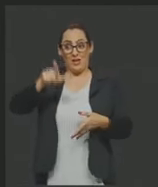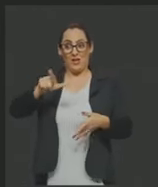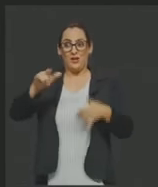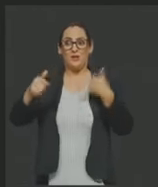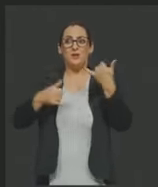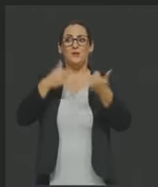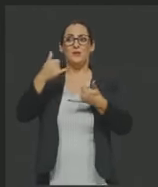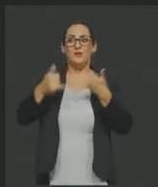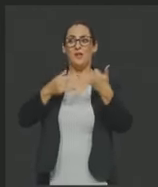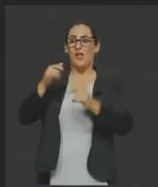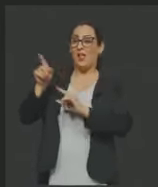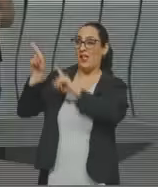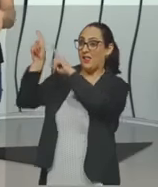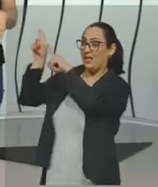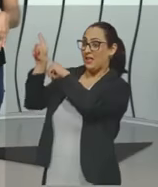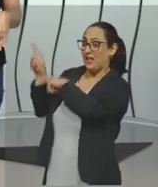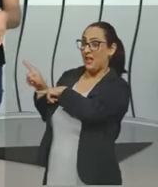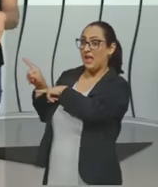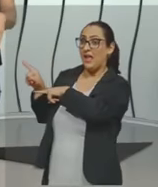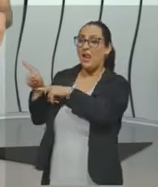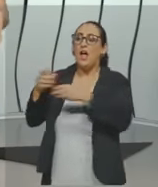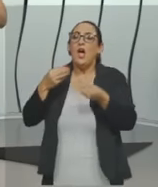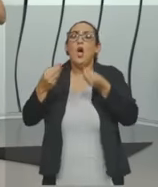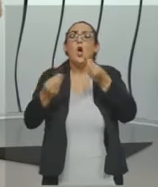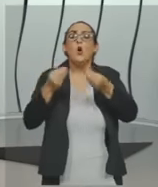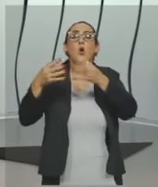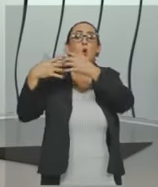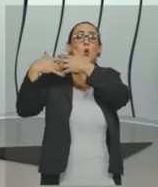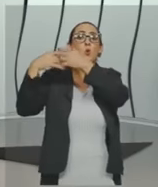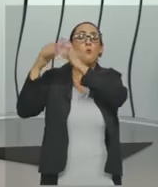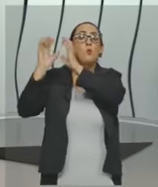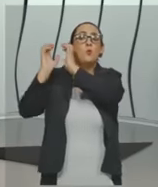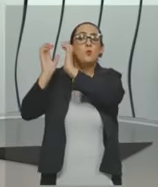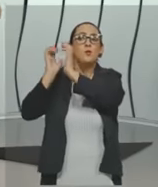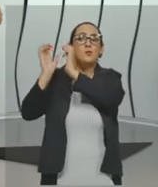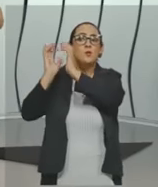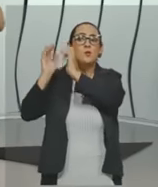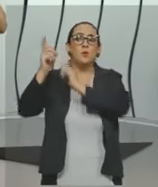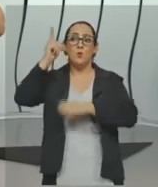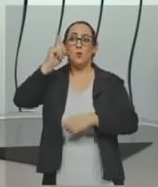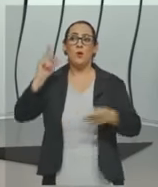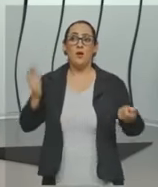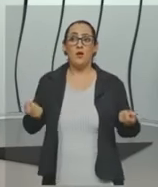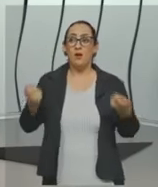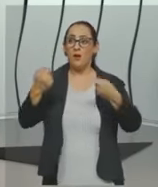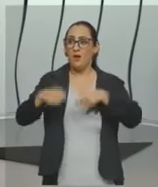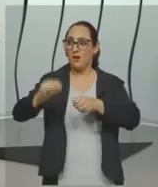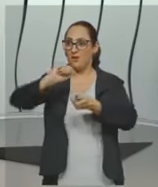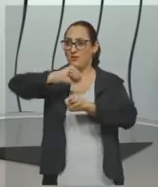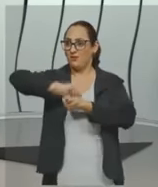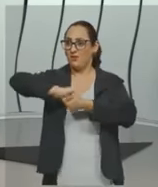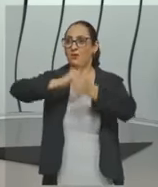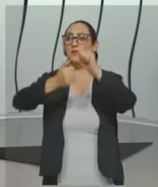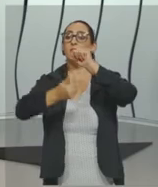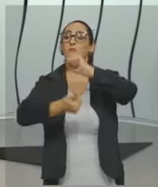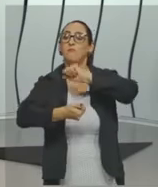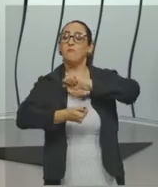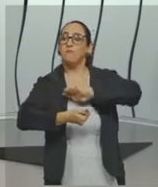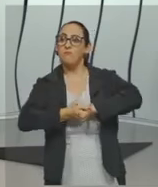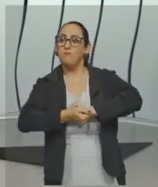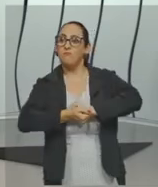que é o seguinte, olha, como que o cérebro ele consegue fazer aí uma adaptação de uma